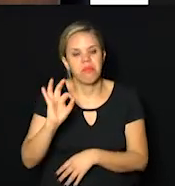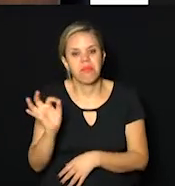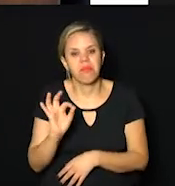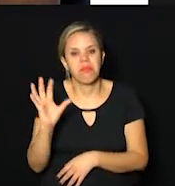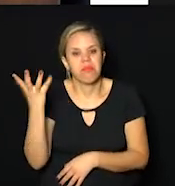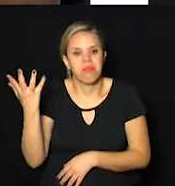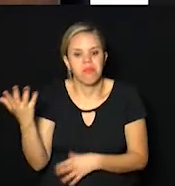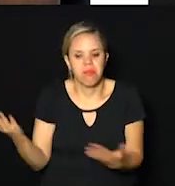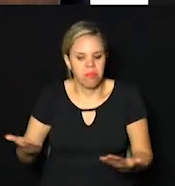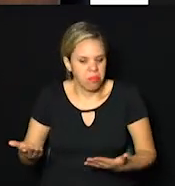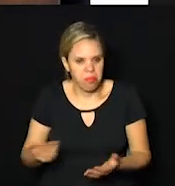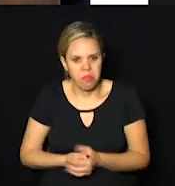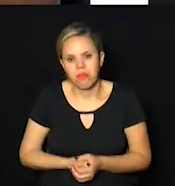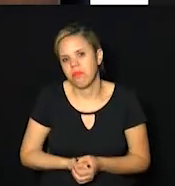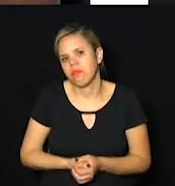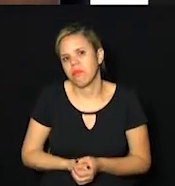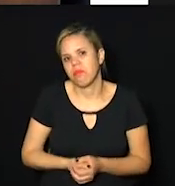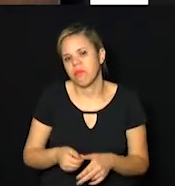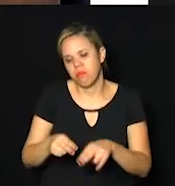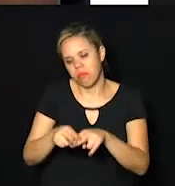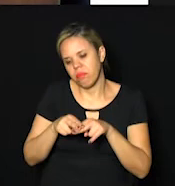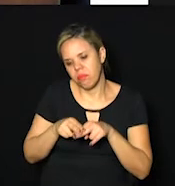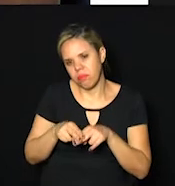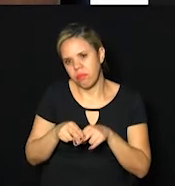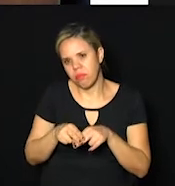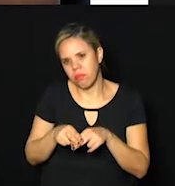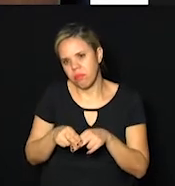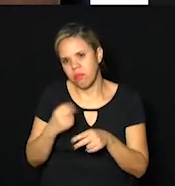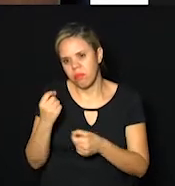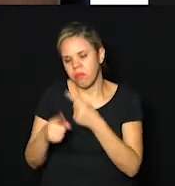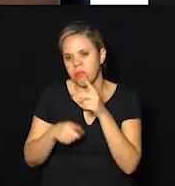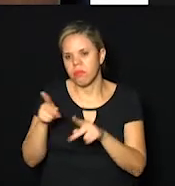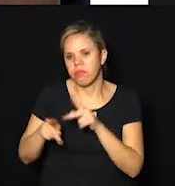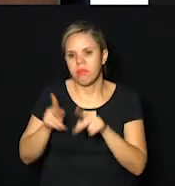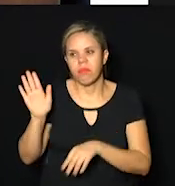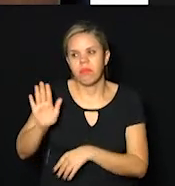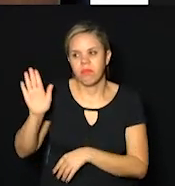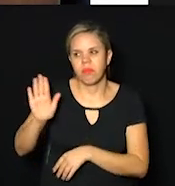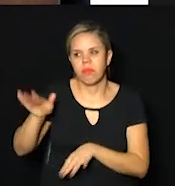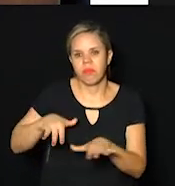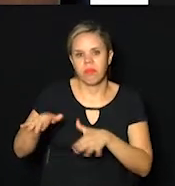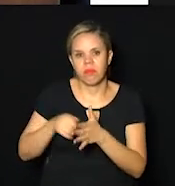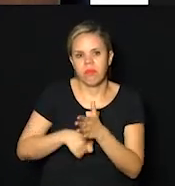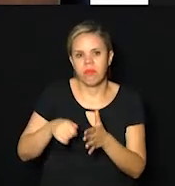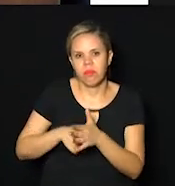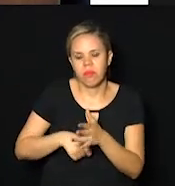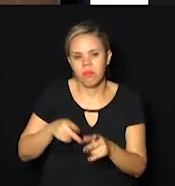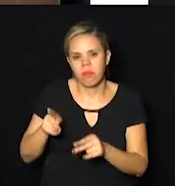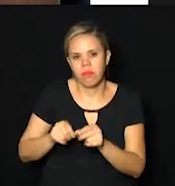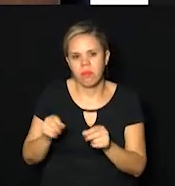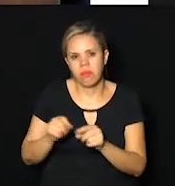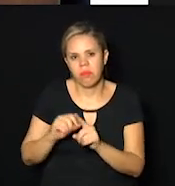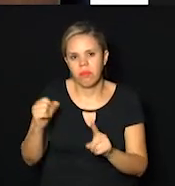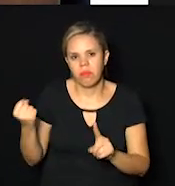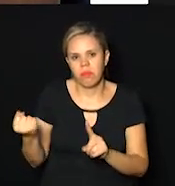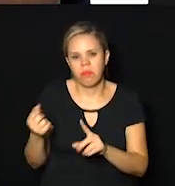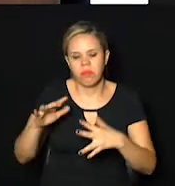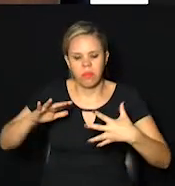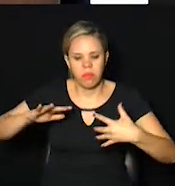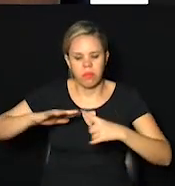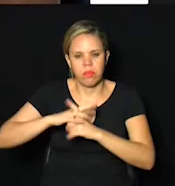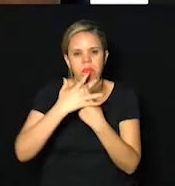acontecer com elas agora. É por isso, então, que alguns eleitores se movimentam quando as pessoas fazem assistencialismo? É por